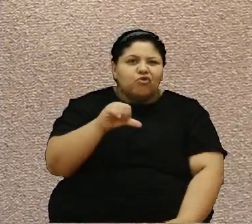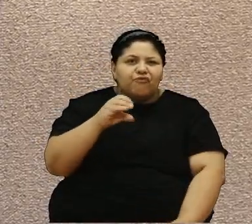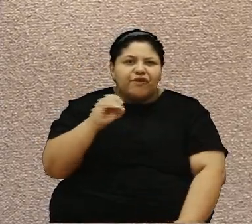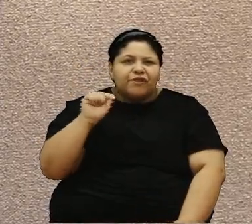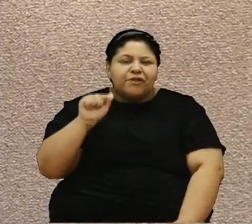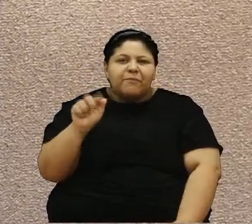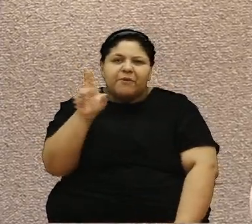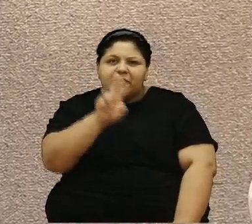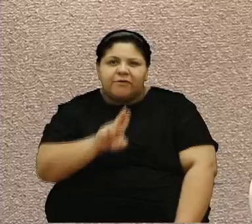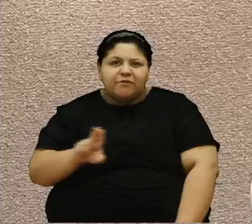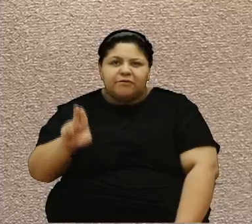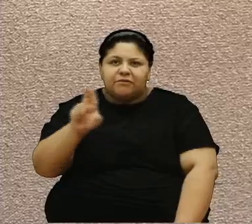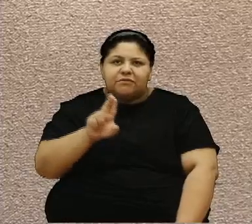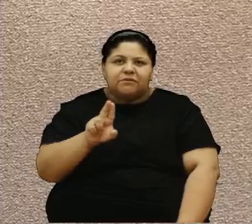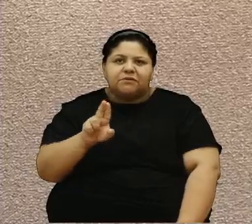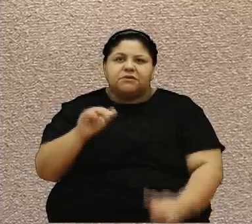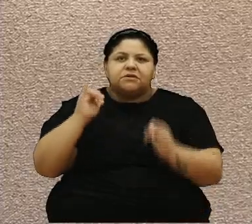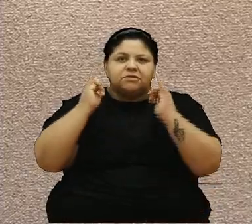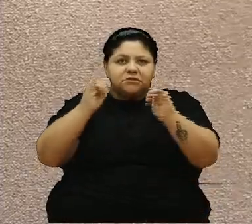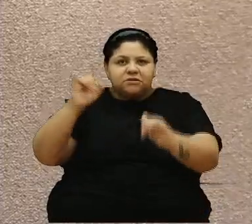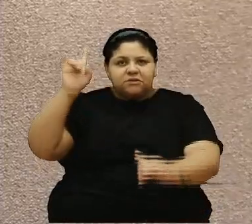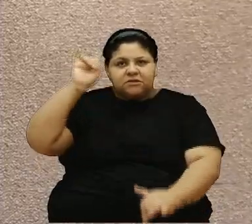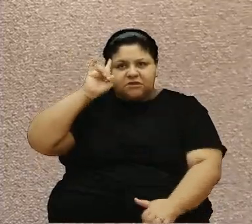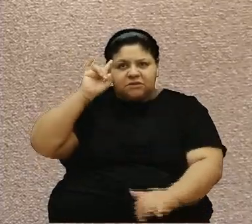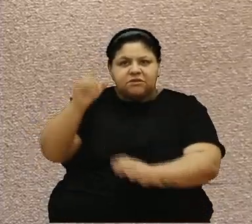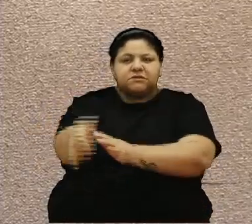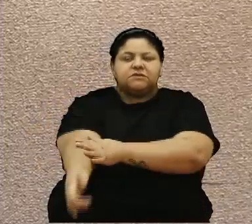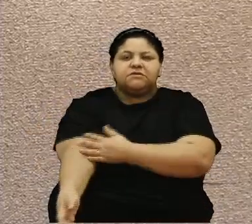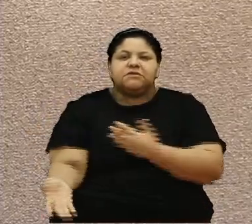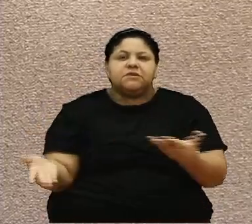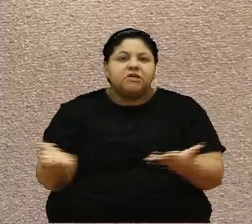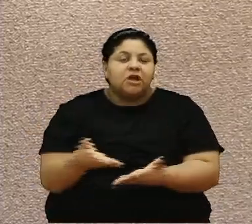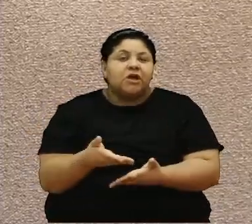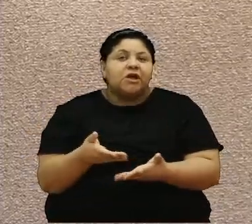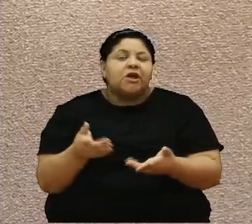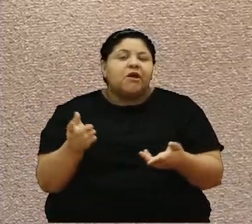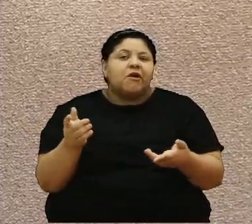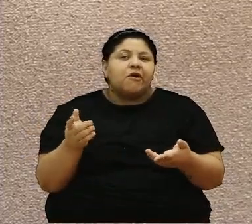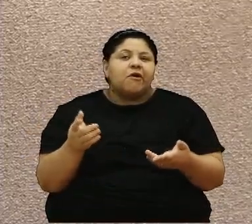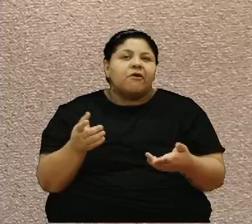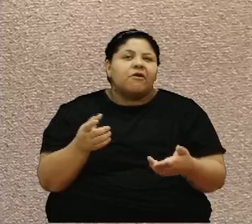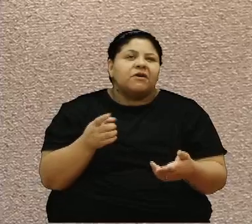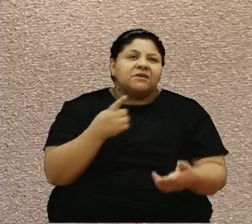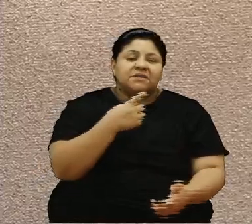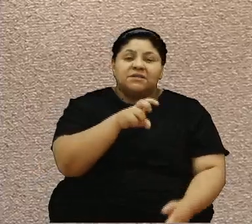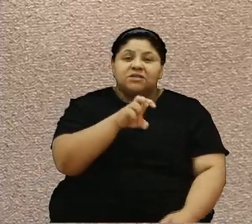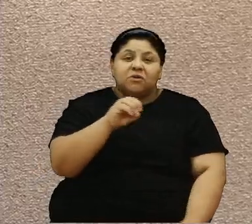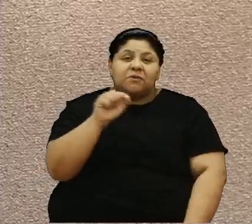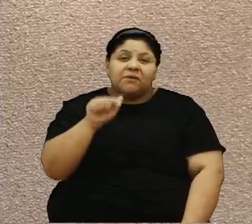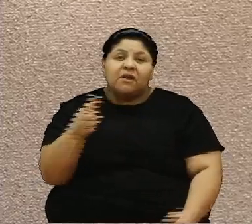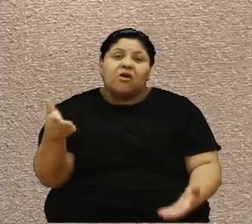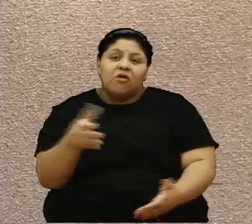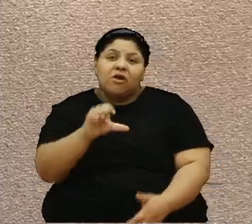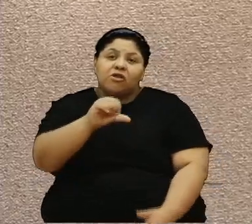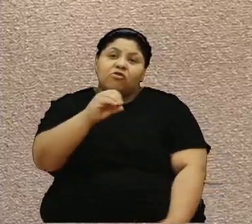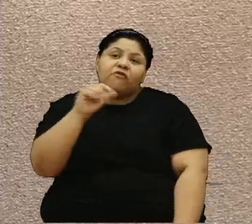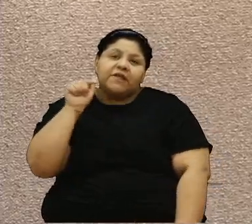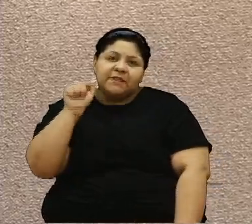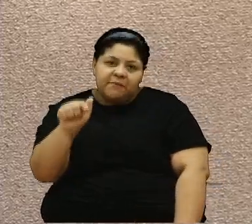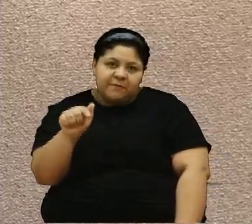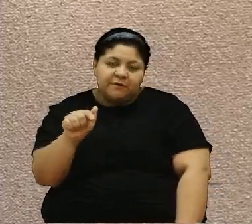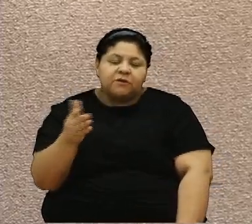que utilizam o transporte público por dia. Já foram 150 mil outrora, agora são 90 mil. Peço a palavra. E